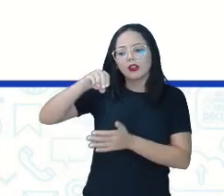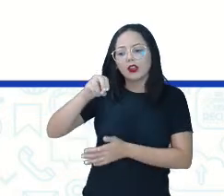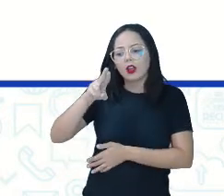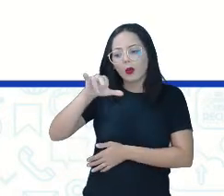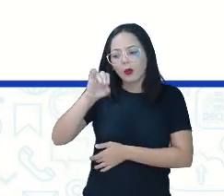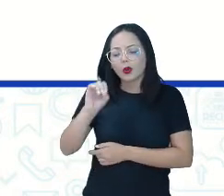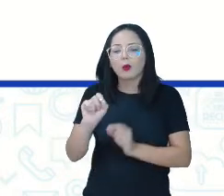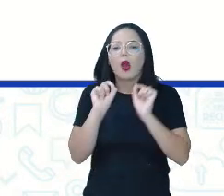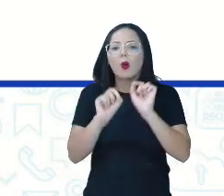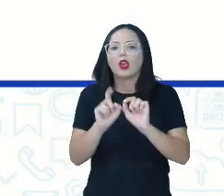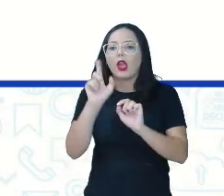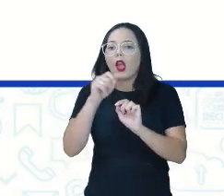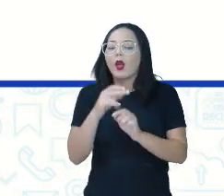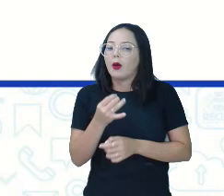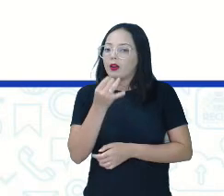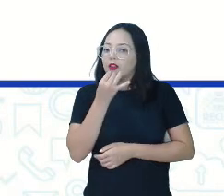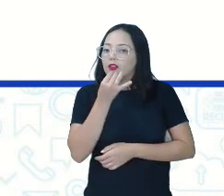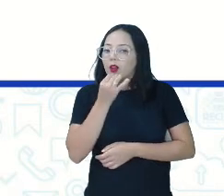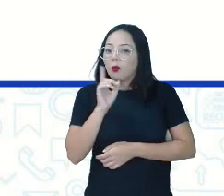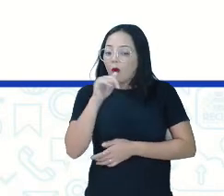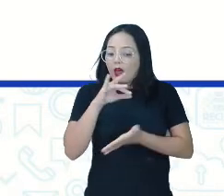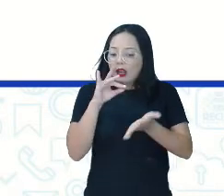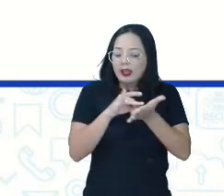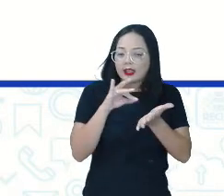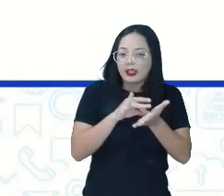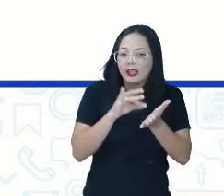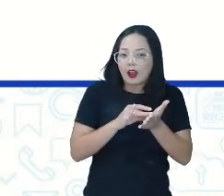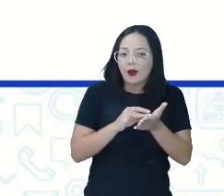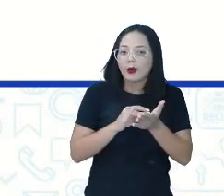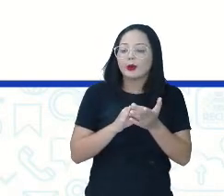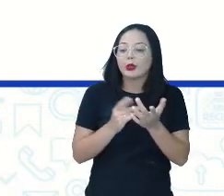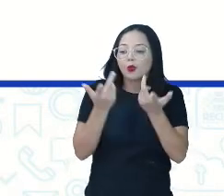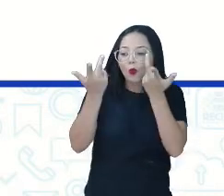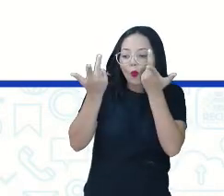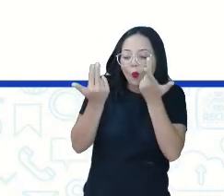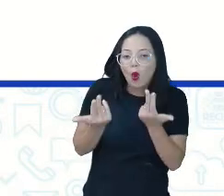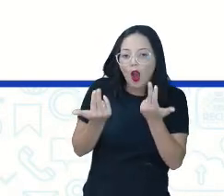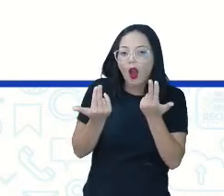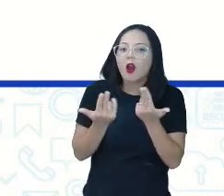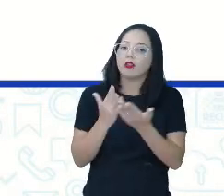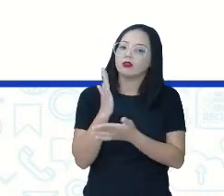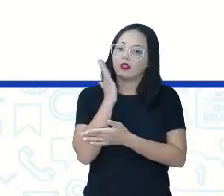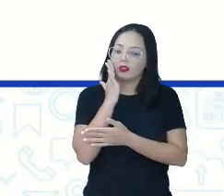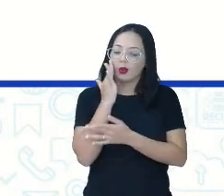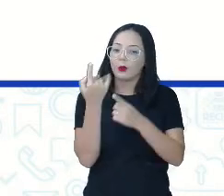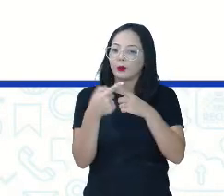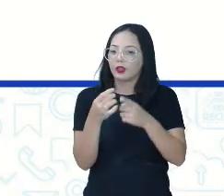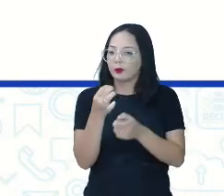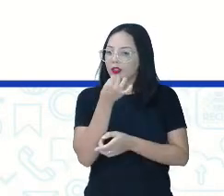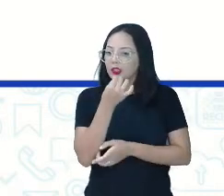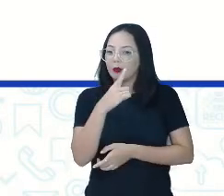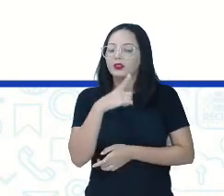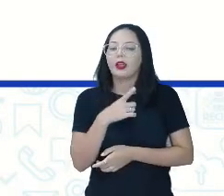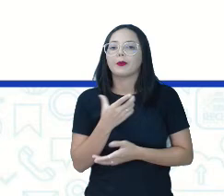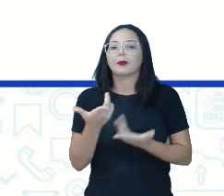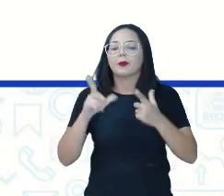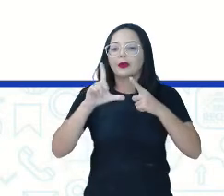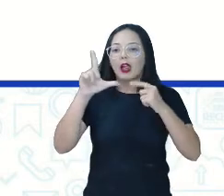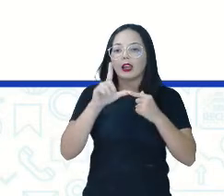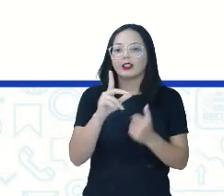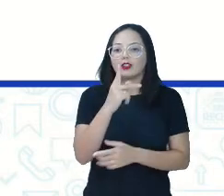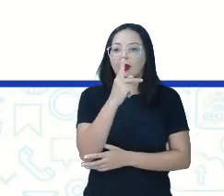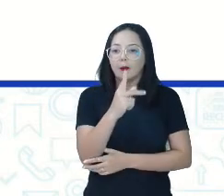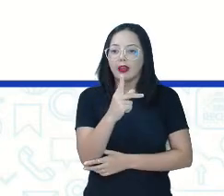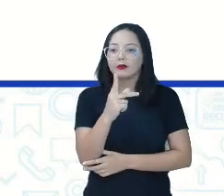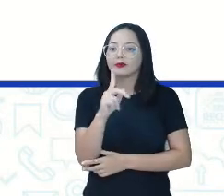São monômios em que a parte literal ela é igual, certo? Então, você tem ali ó, as letras